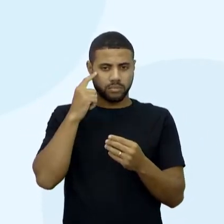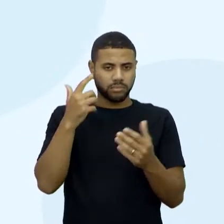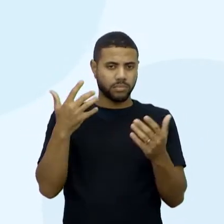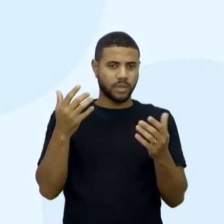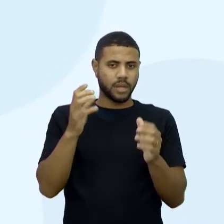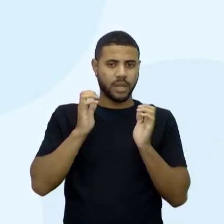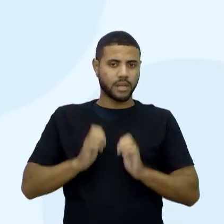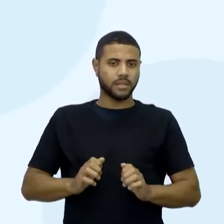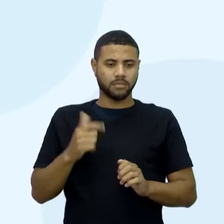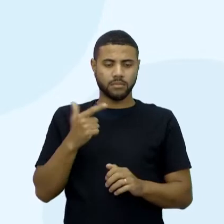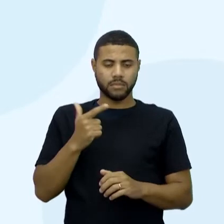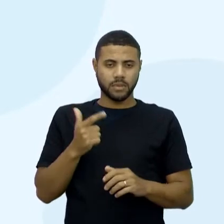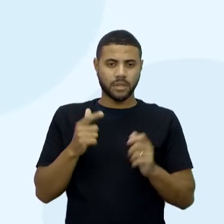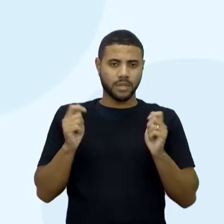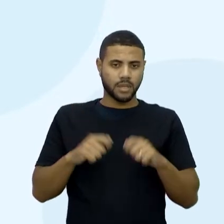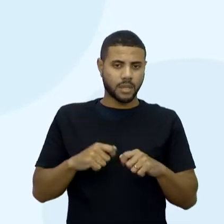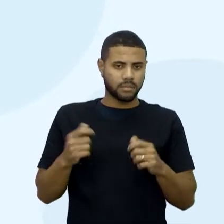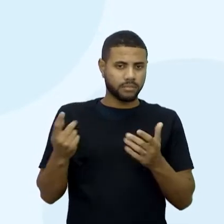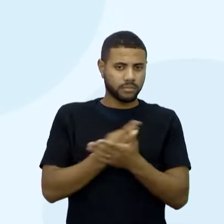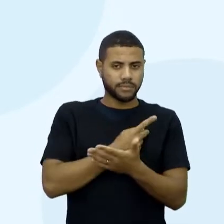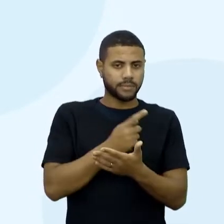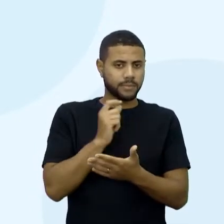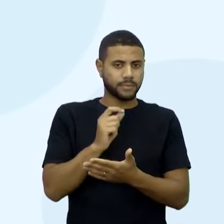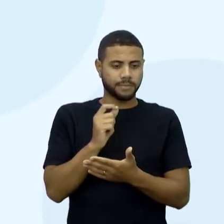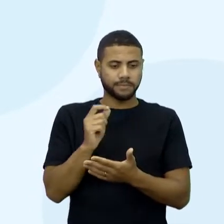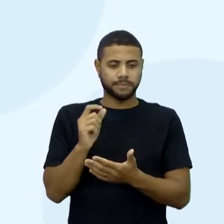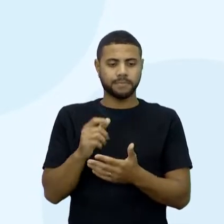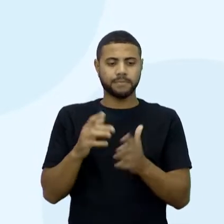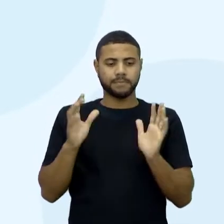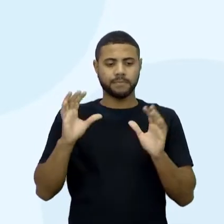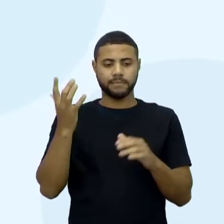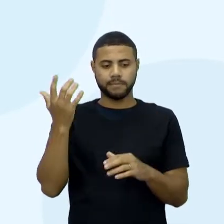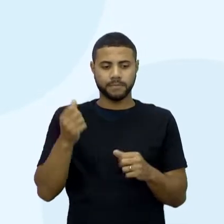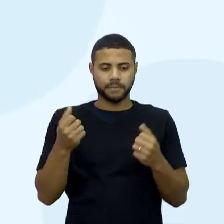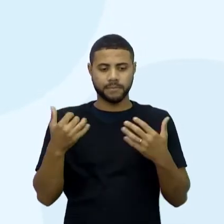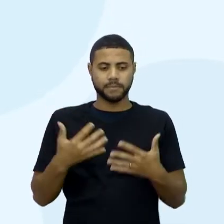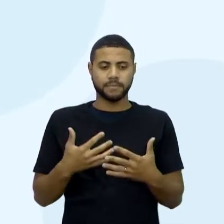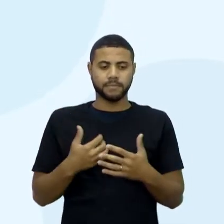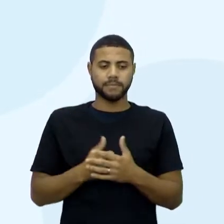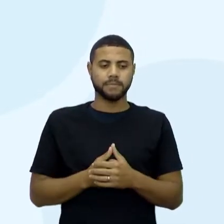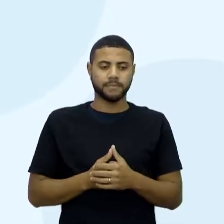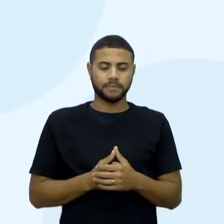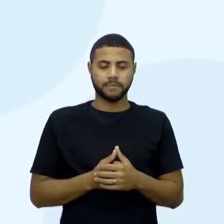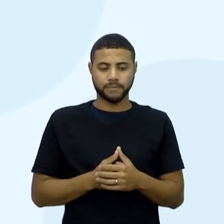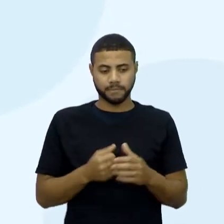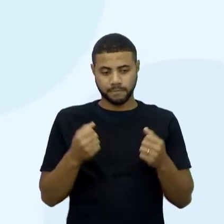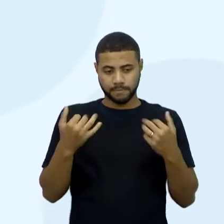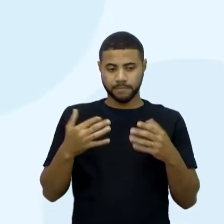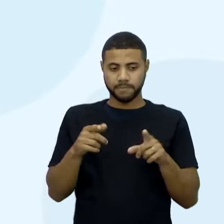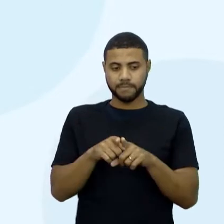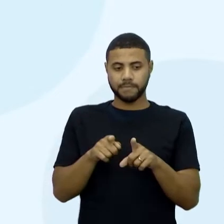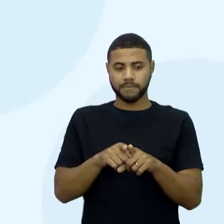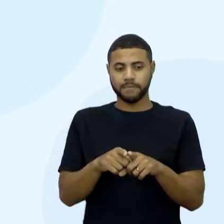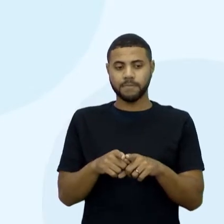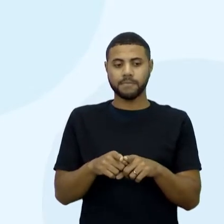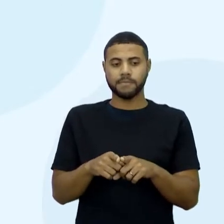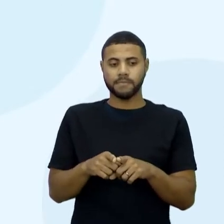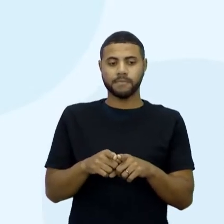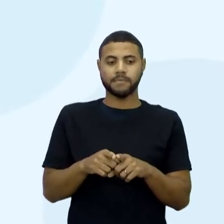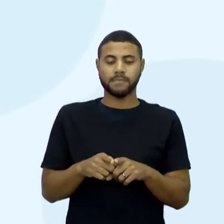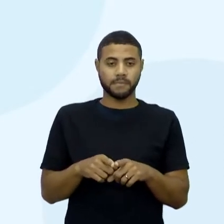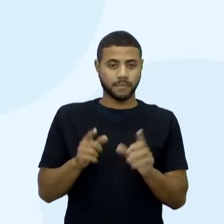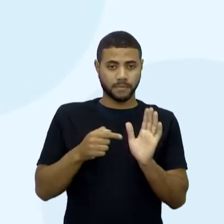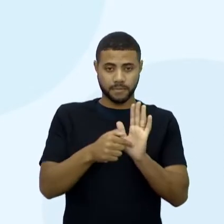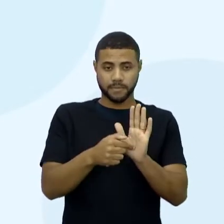antiéticas já produziram algum impacto, né? Em comunidades indígenas e locais. Aí a ONU segue. Considerando